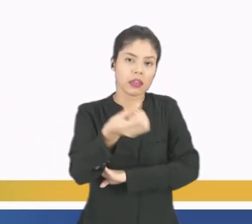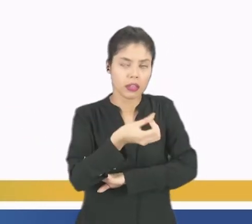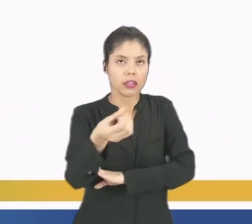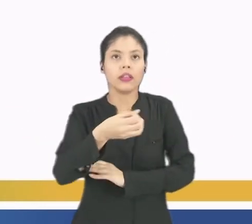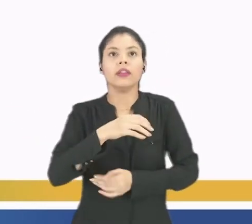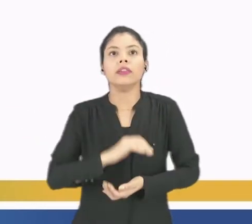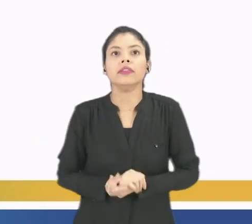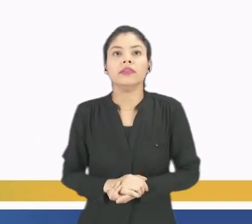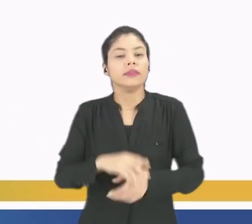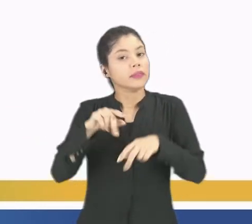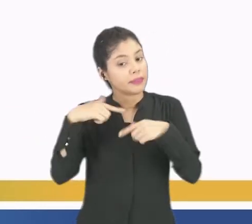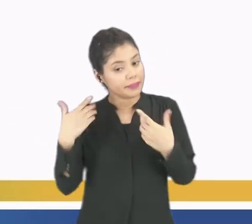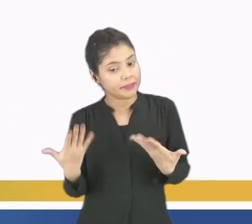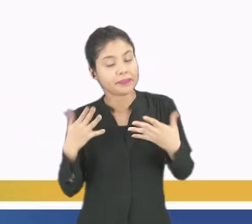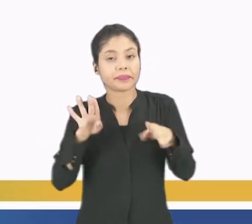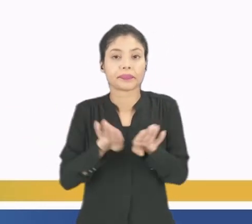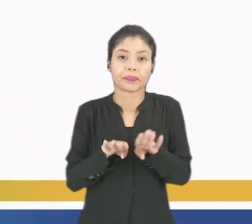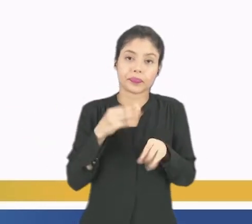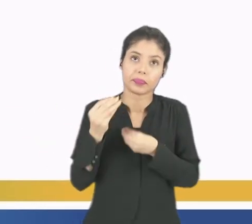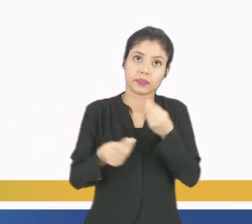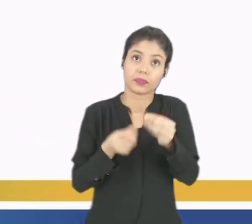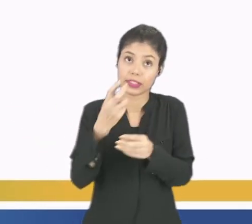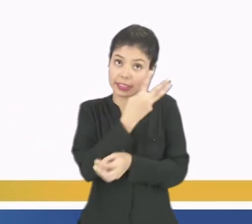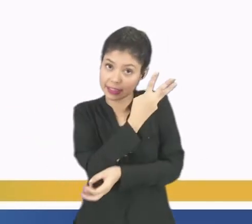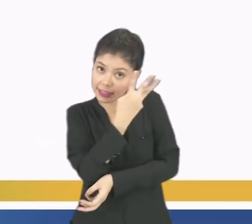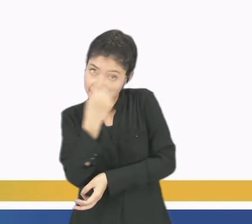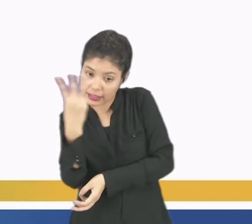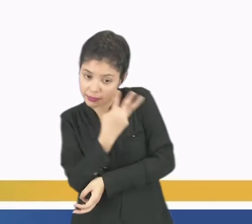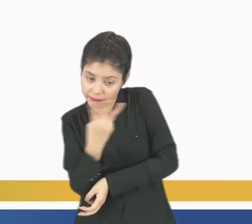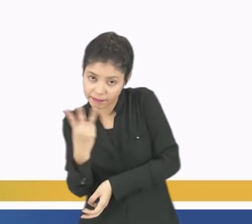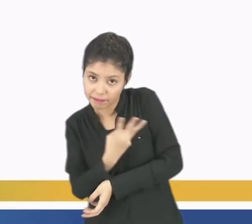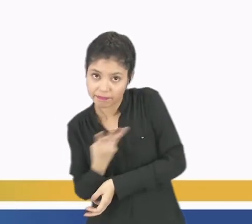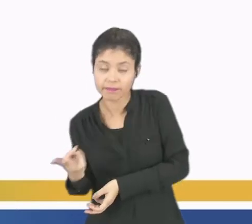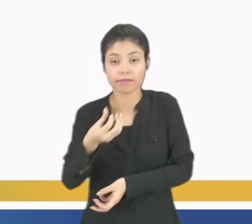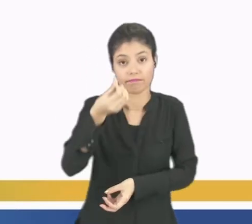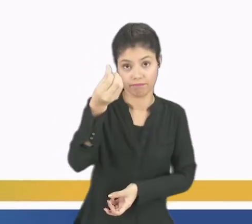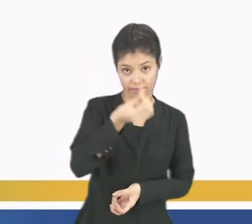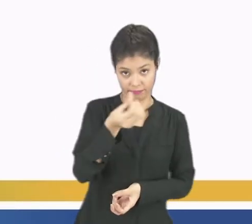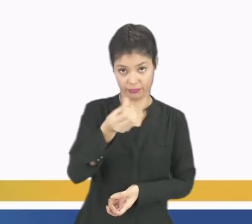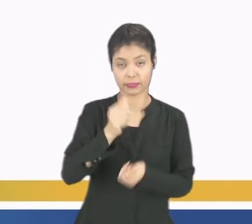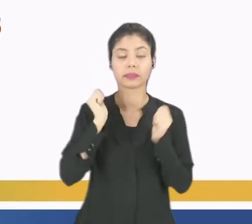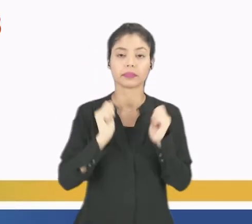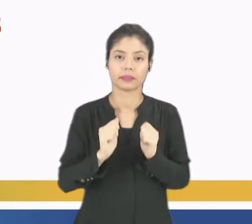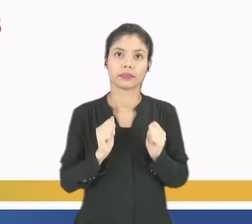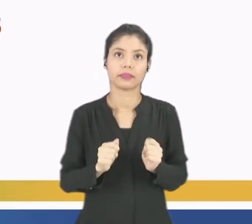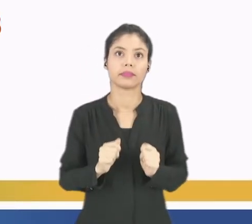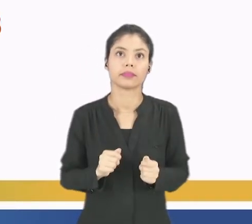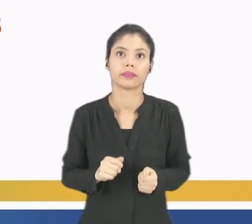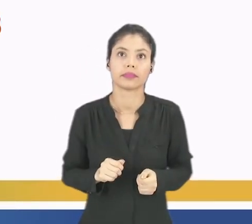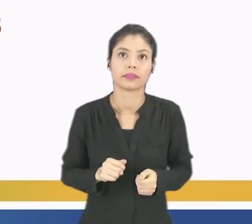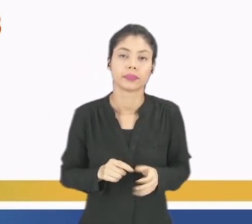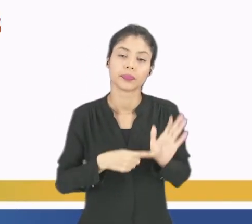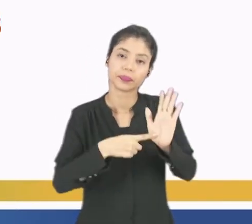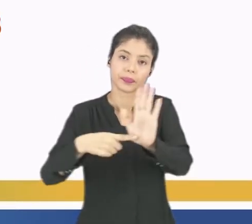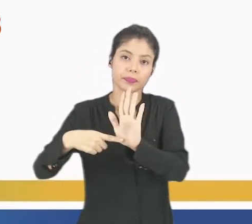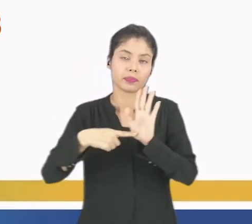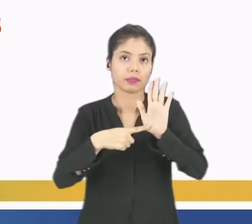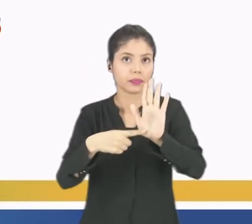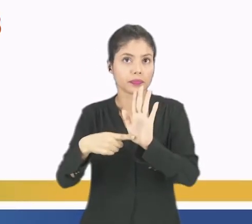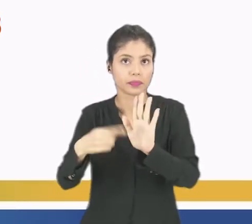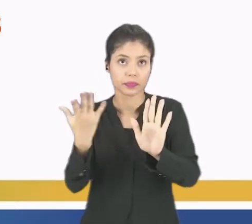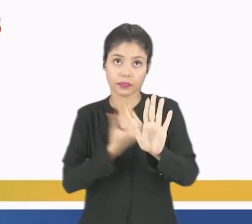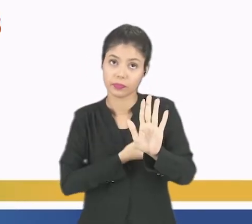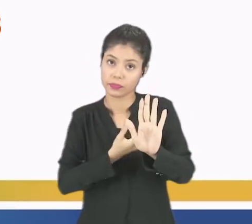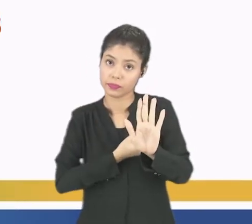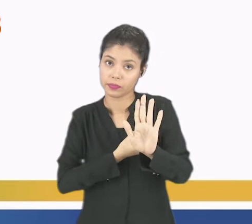elementos. Logo, como são 3 fileiras de 6 elementos, podemos assim representar o número de